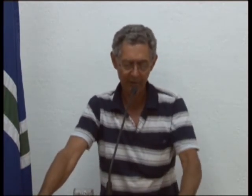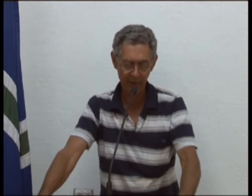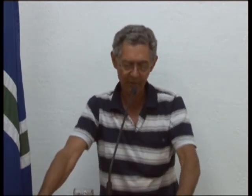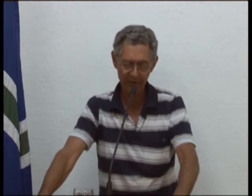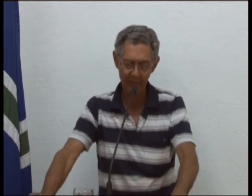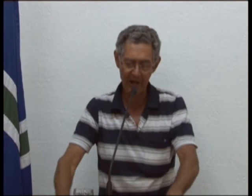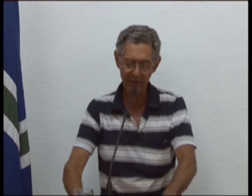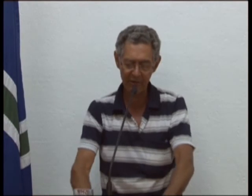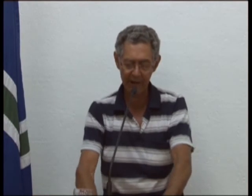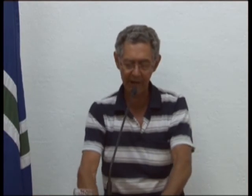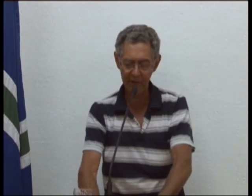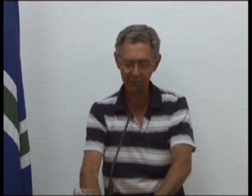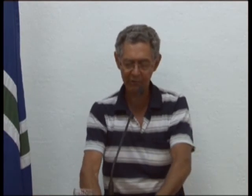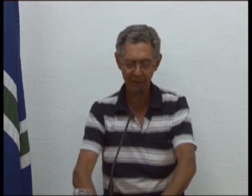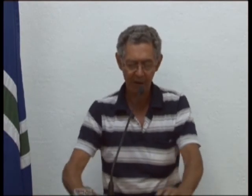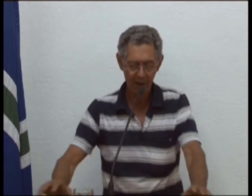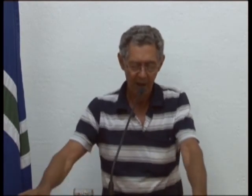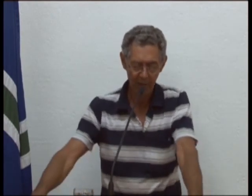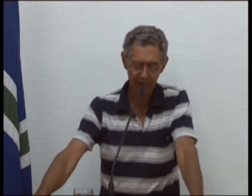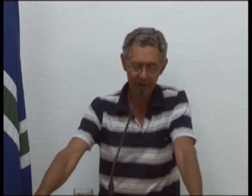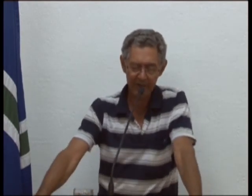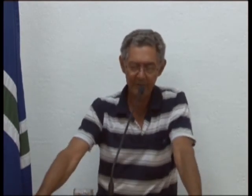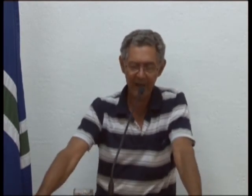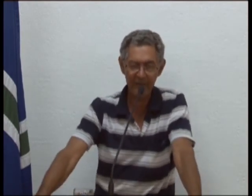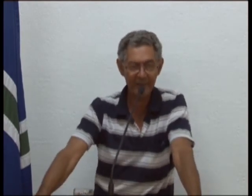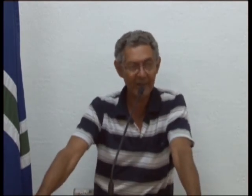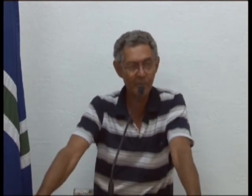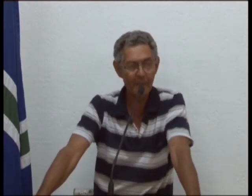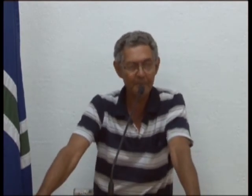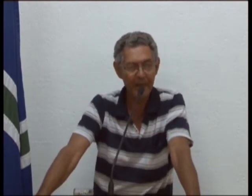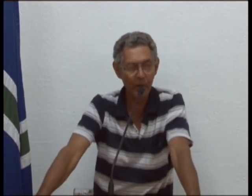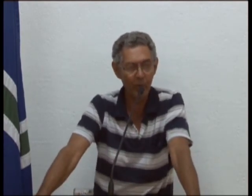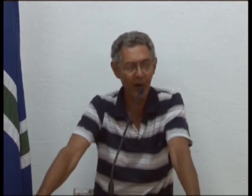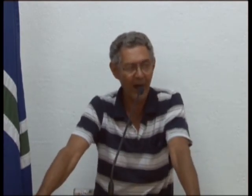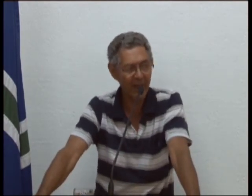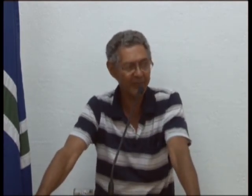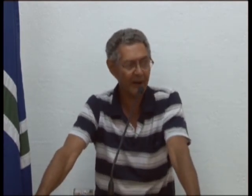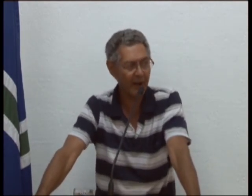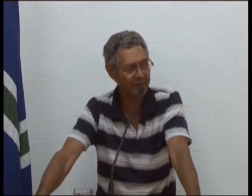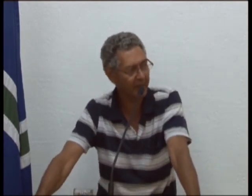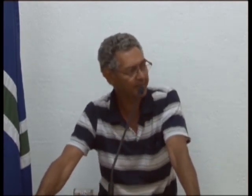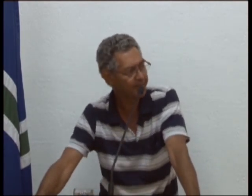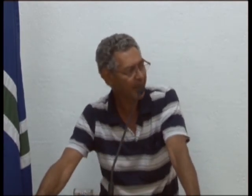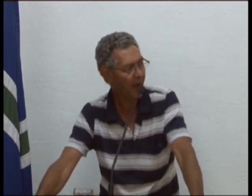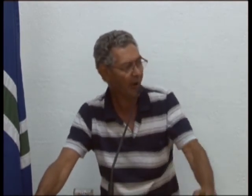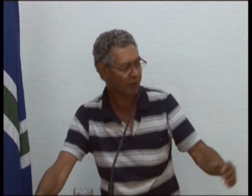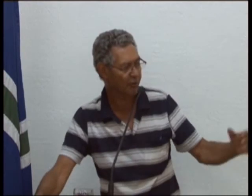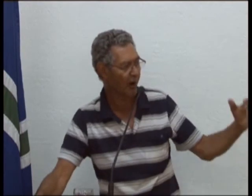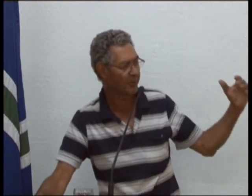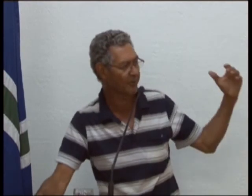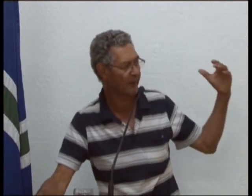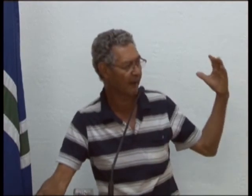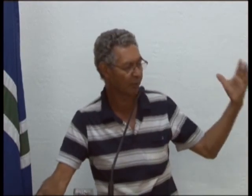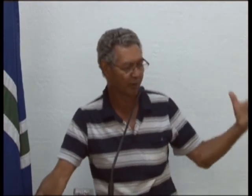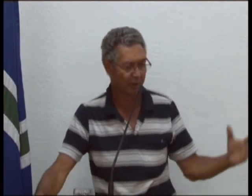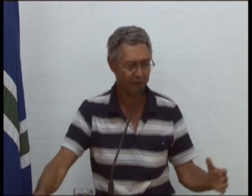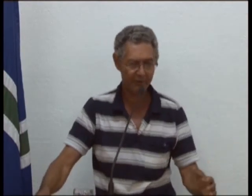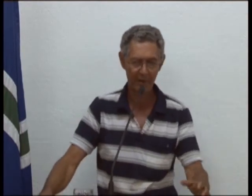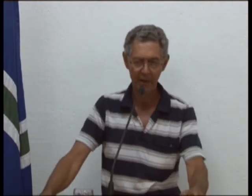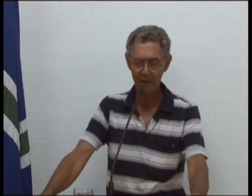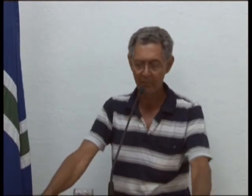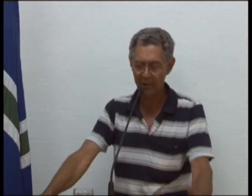trabalho. Então, meus amados e queridos, eu vim aqui para fazer um apelo a esta casa, aos